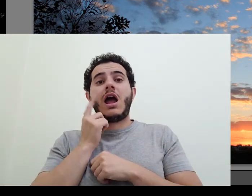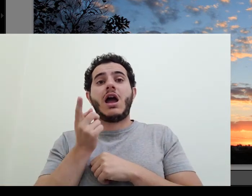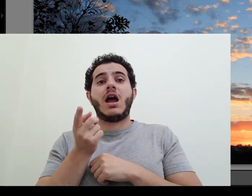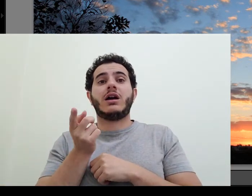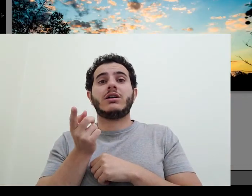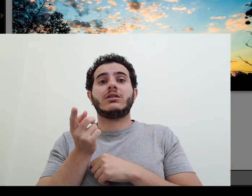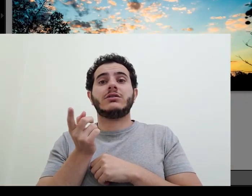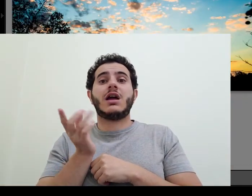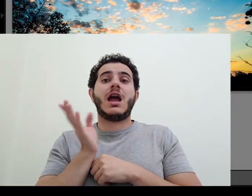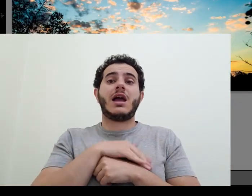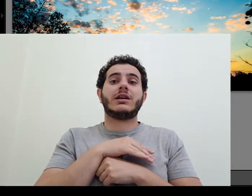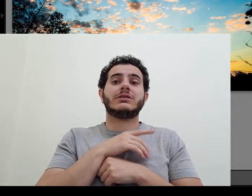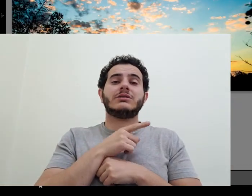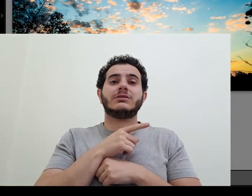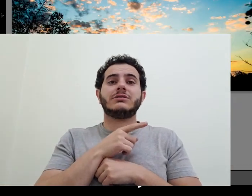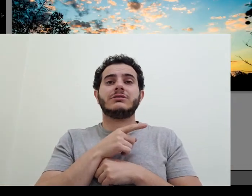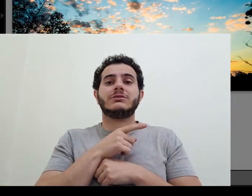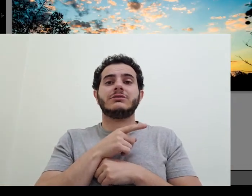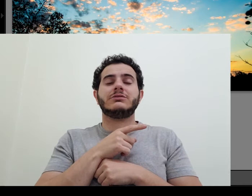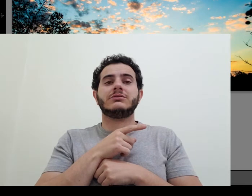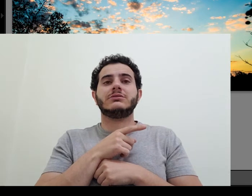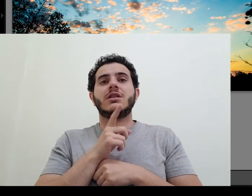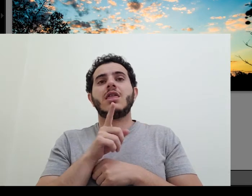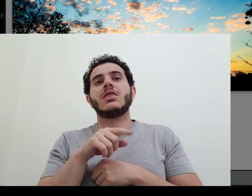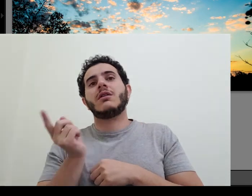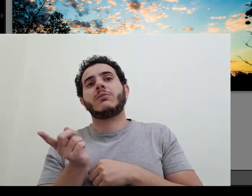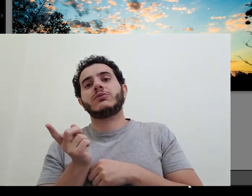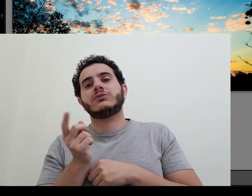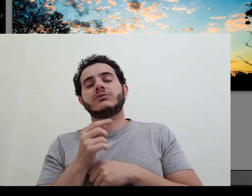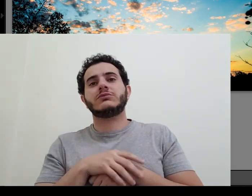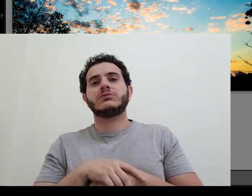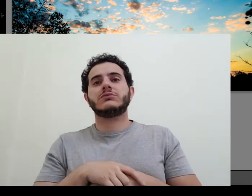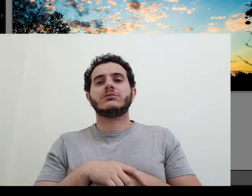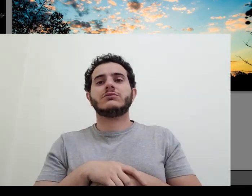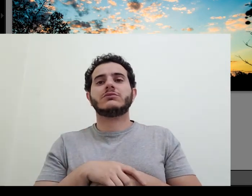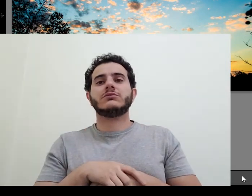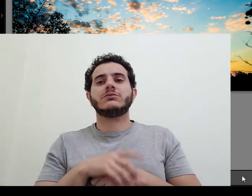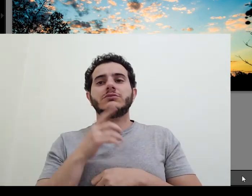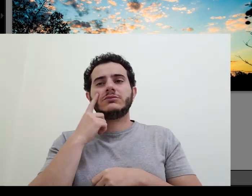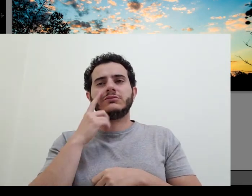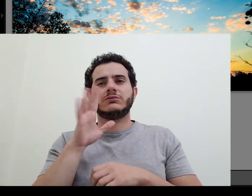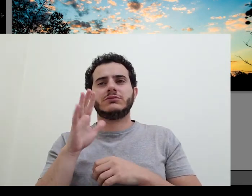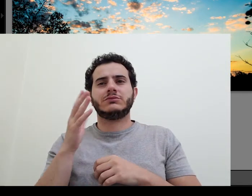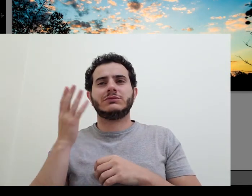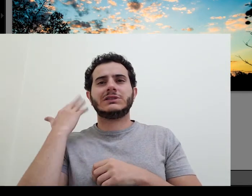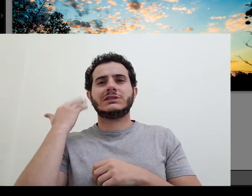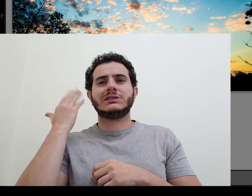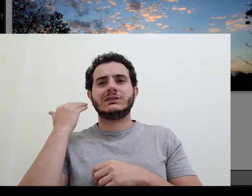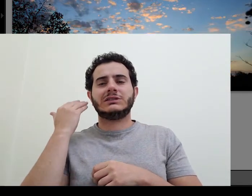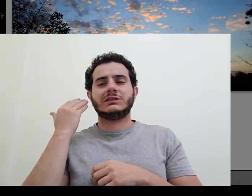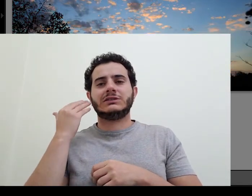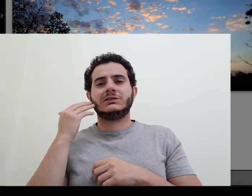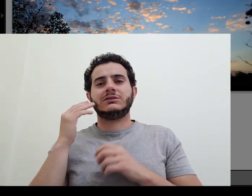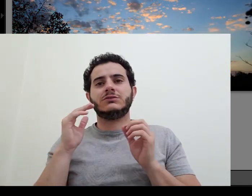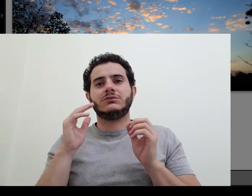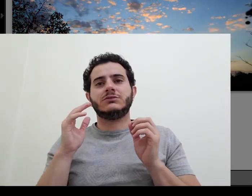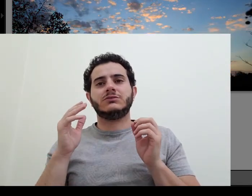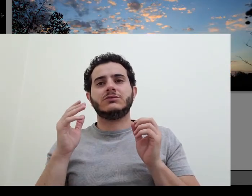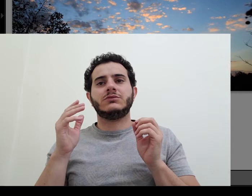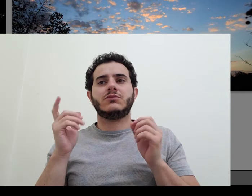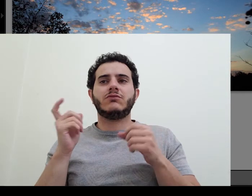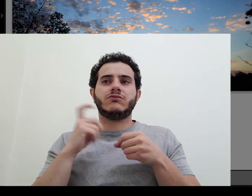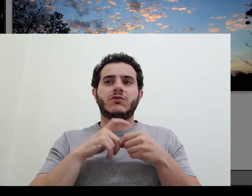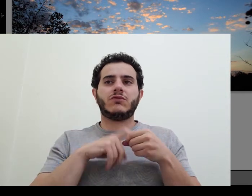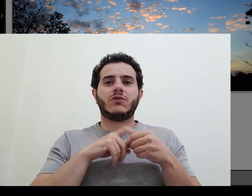ó. Ah, deixa eu só fazer uma coisinha aqui. Eu vou, aqui, como ela já estava tratada, né? Ali está o antes, está o original. Eu vou